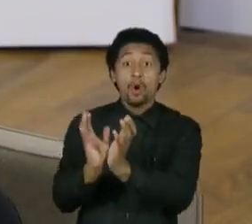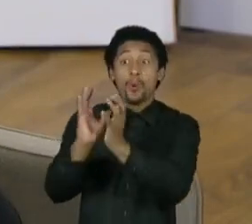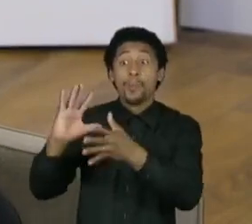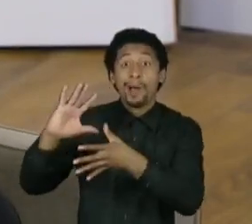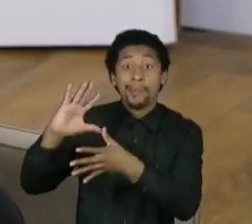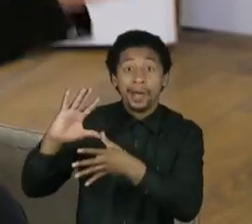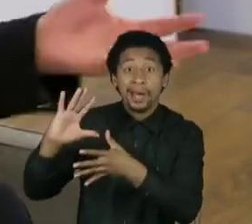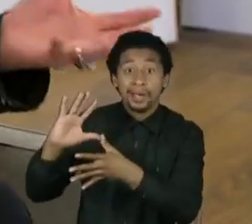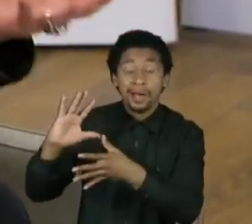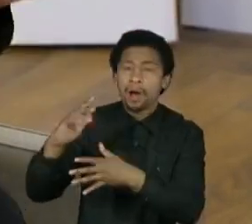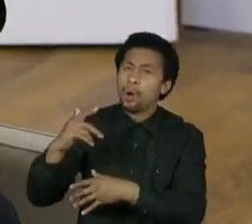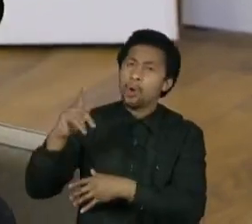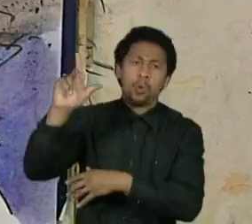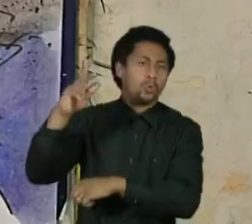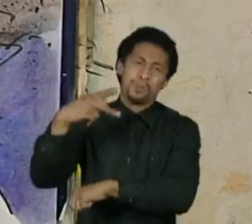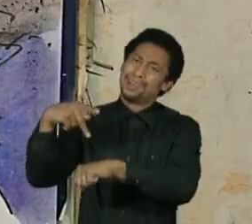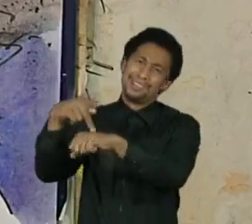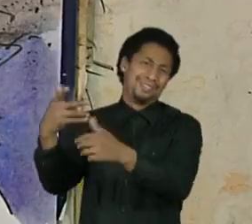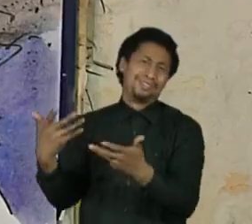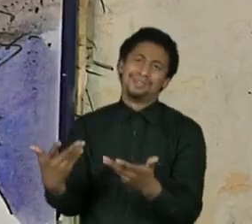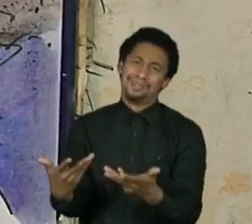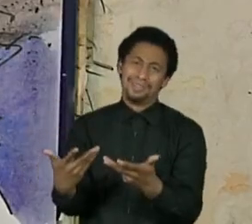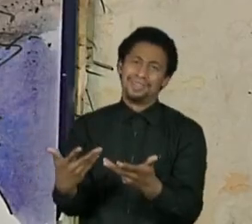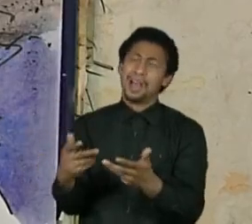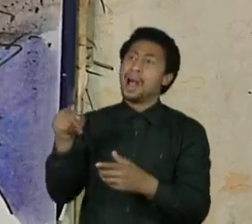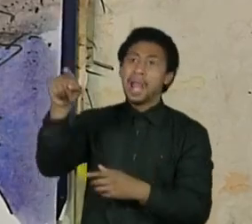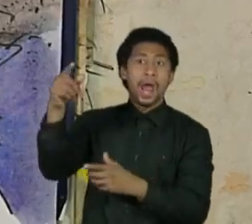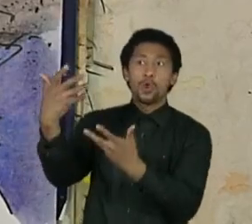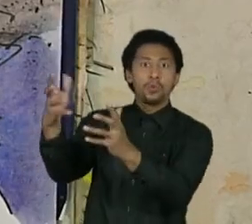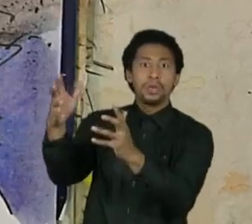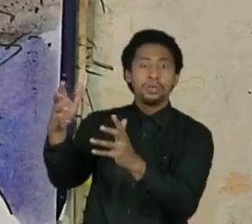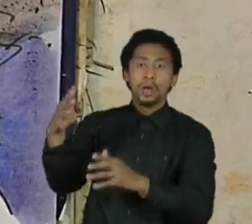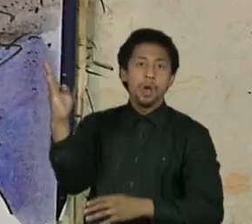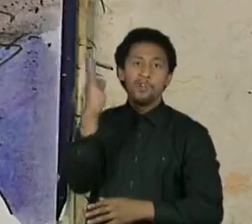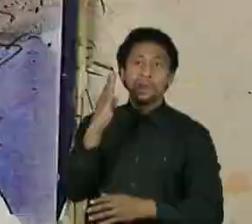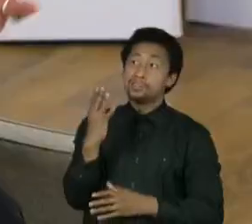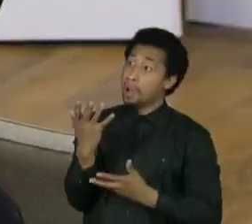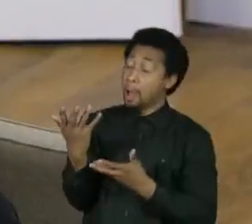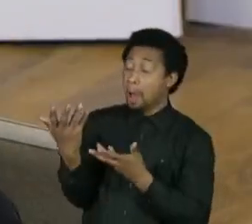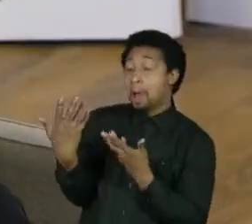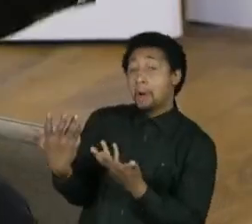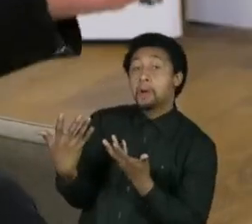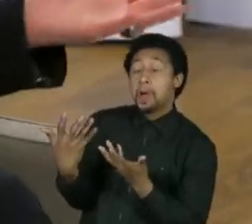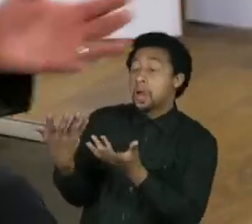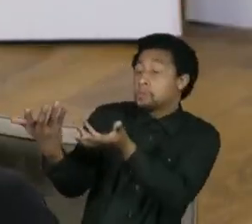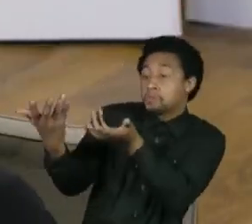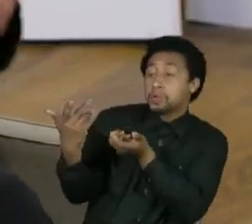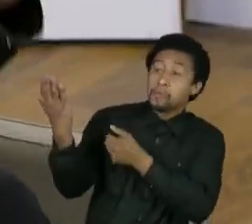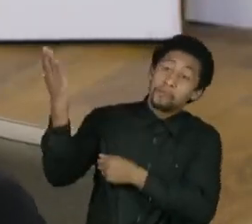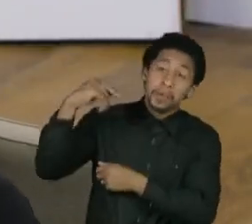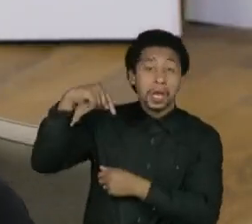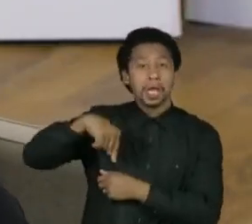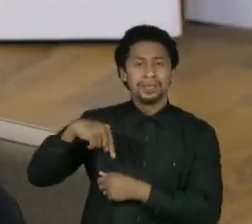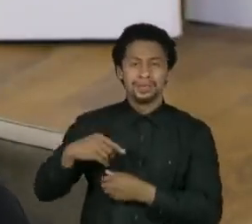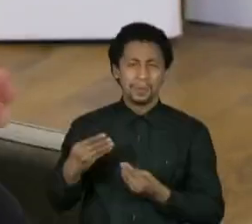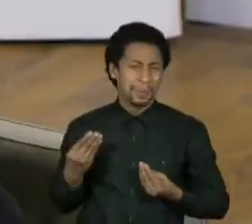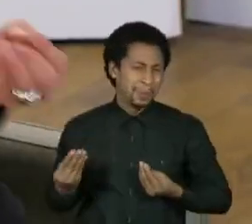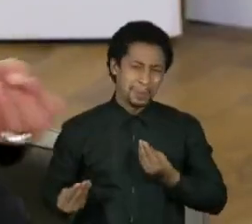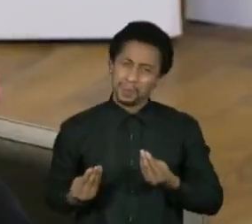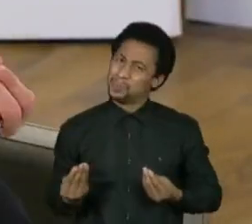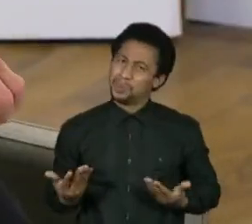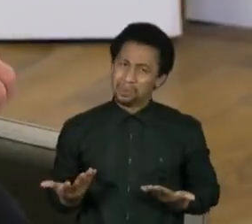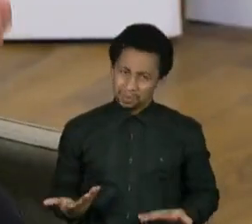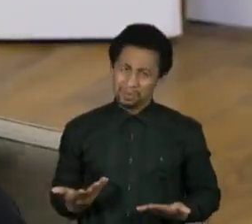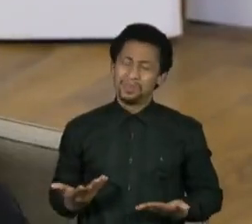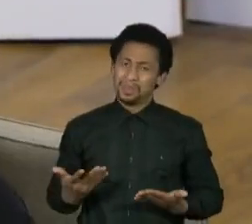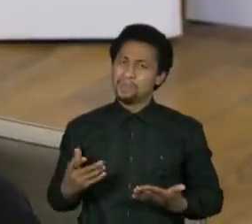pessoas, elas distorcem as informações, sabe? Esse pessoal, para atacar a democracia, para atacar as pessoas que defendem a democracia, eles